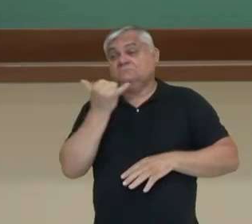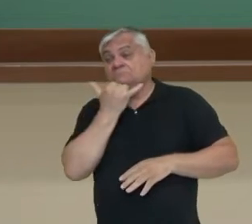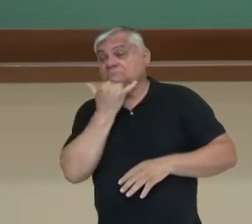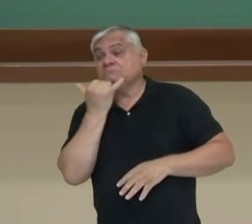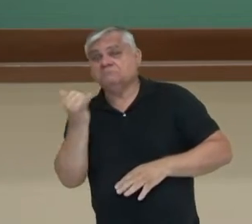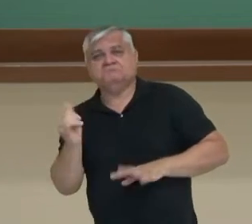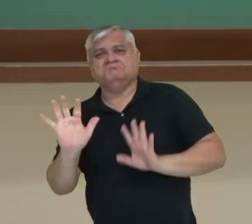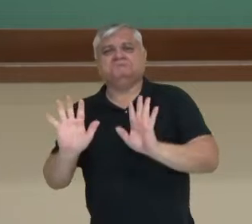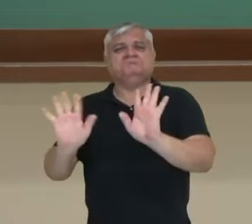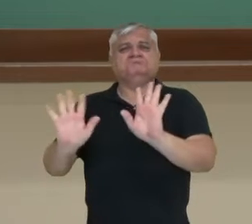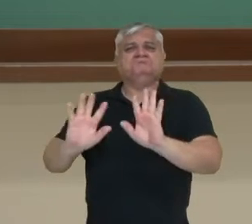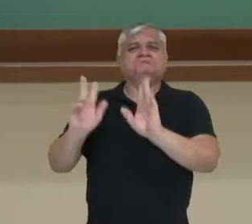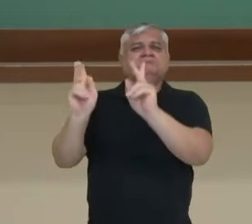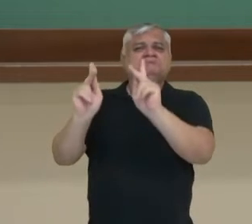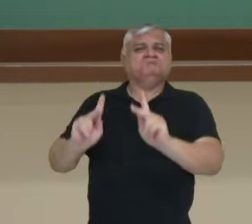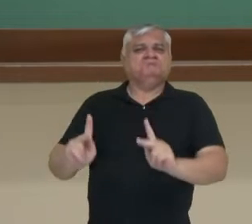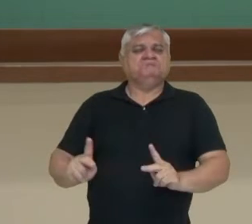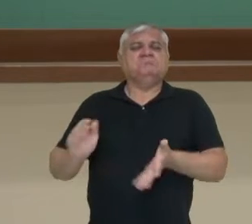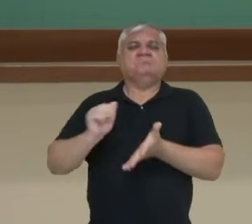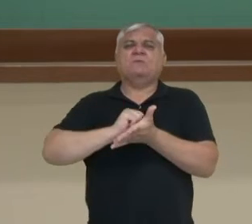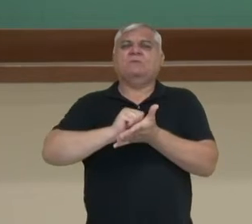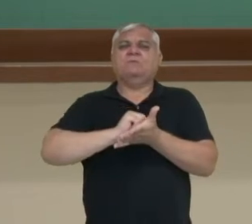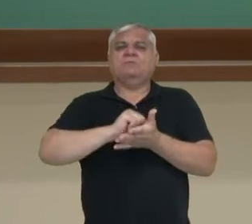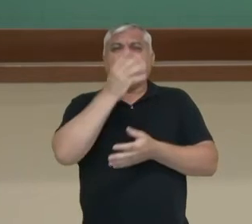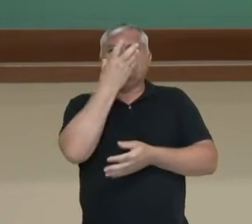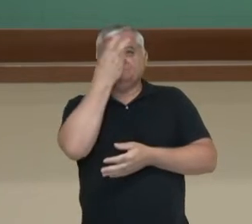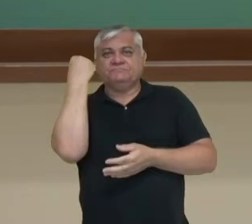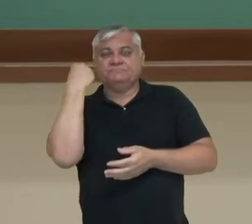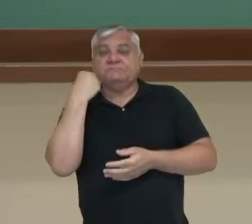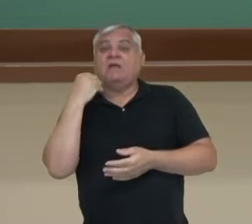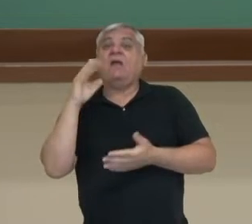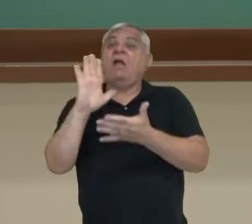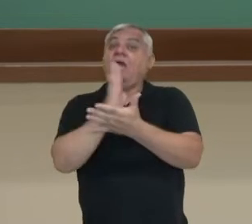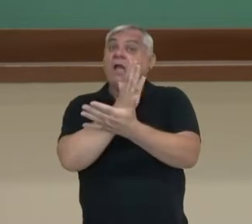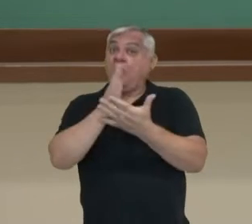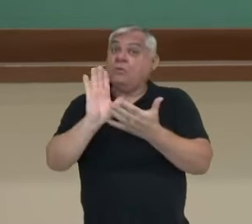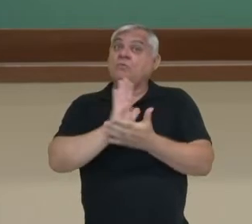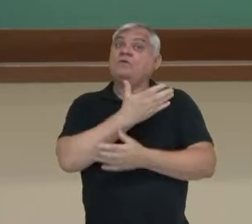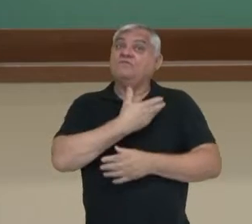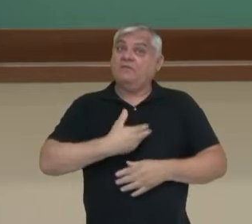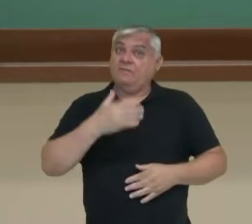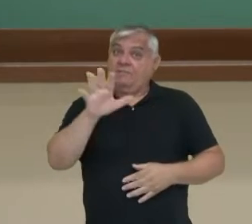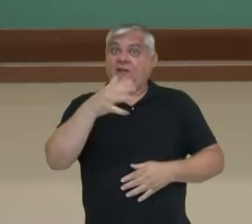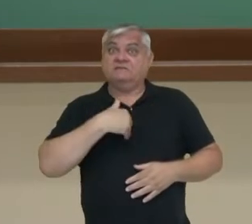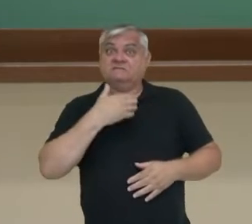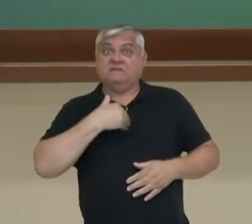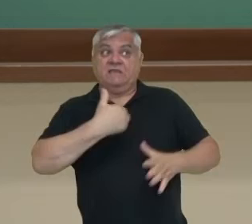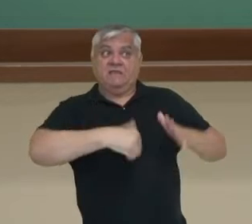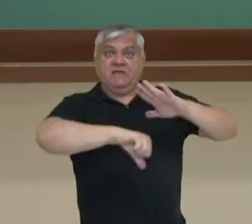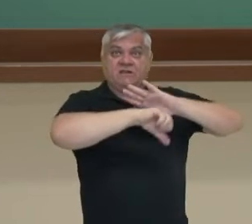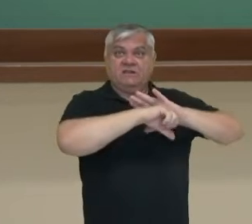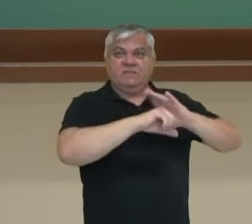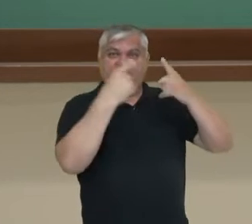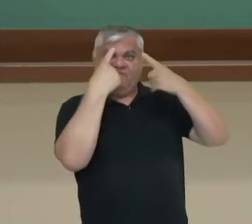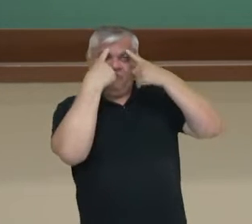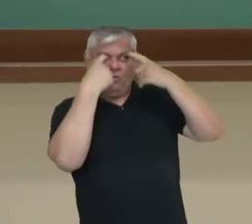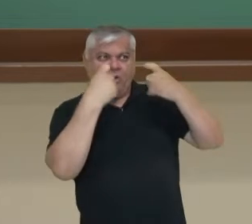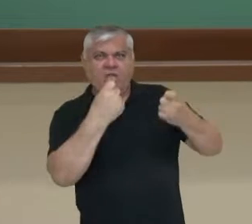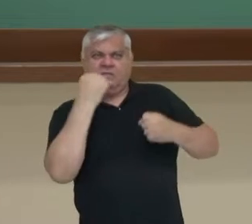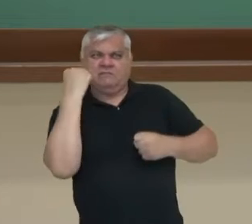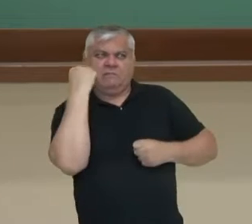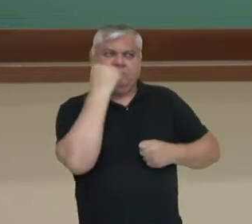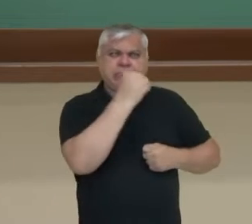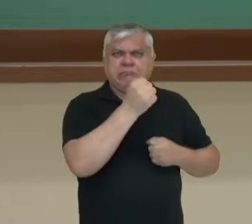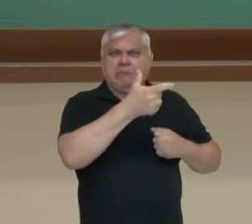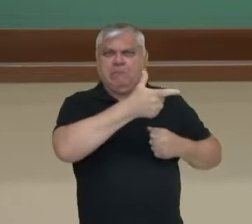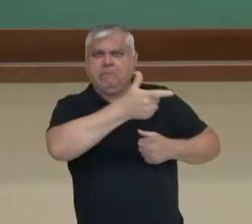Isso acontece recorrentemente por alguns governos, desde, é claro, que não seja nenhum crime de violência, algum crime hediondo